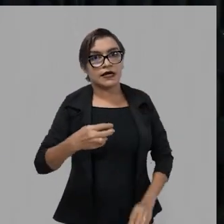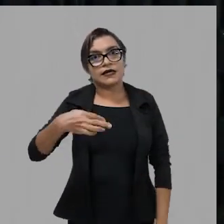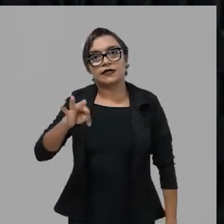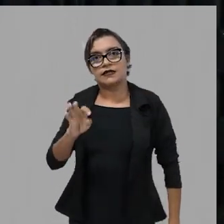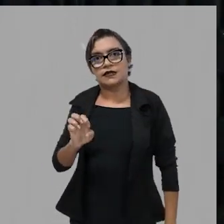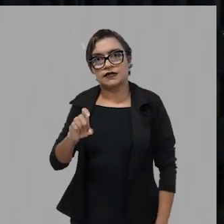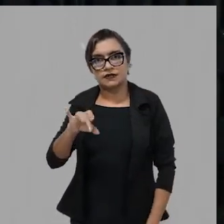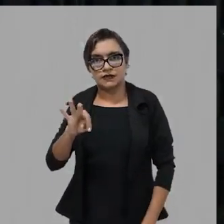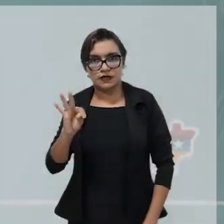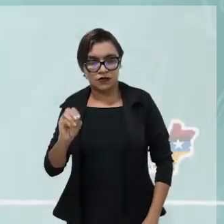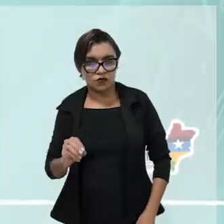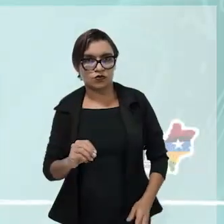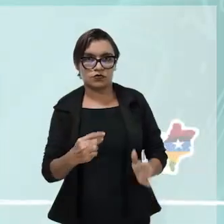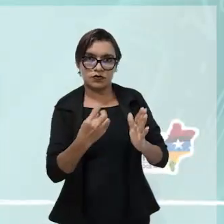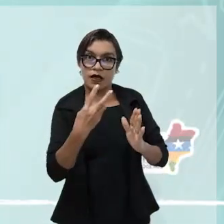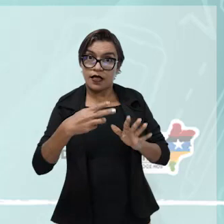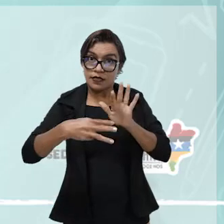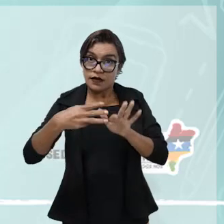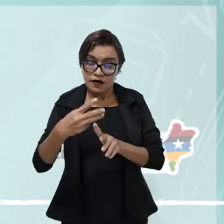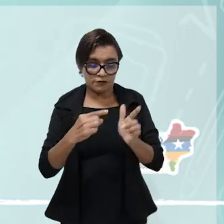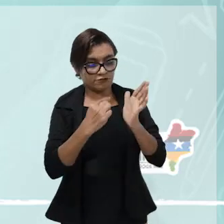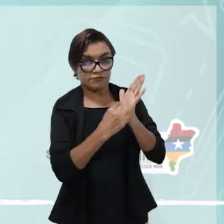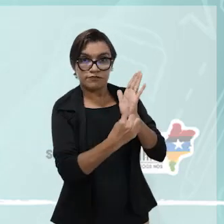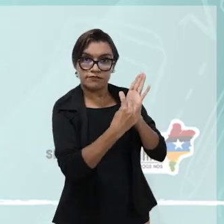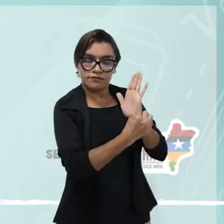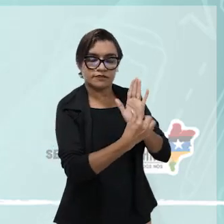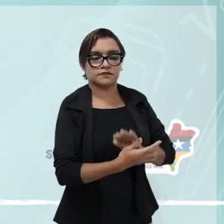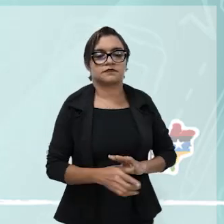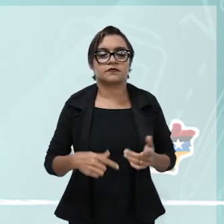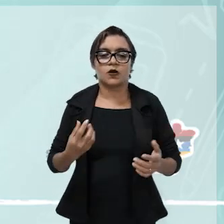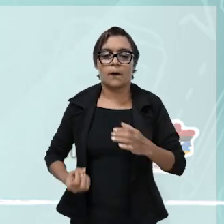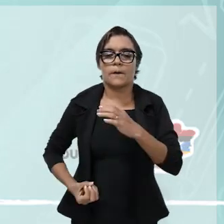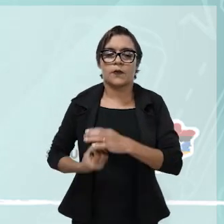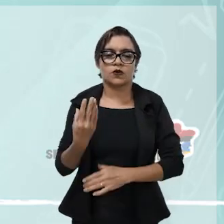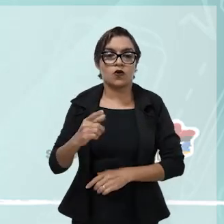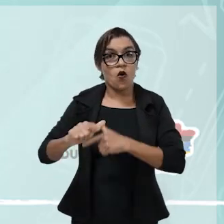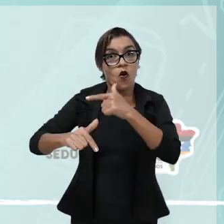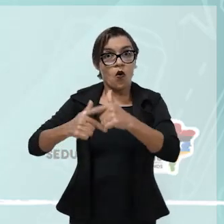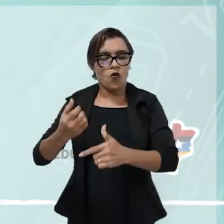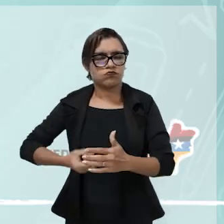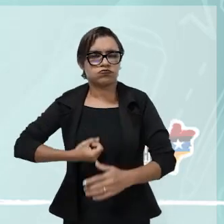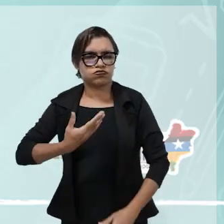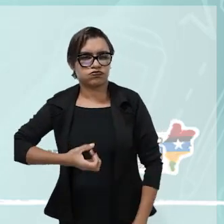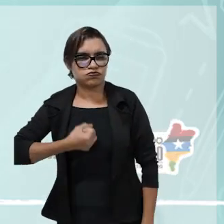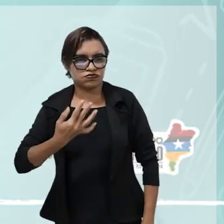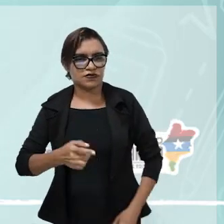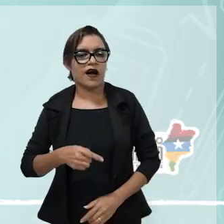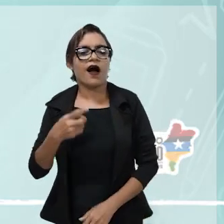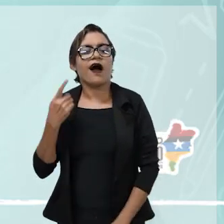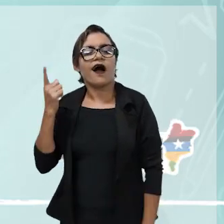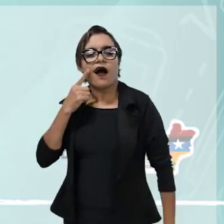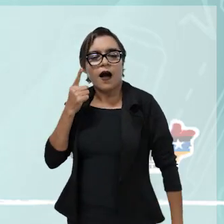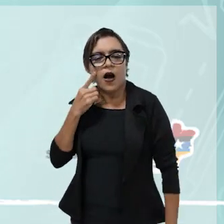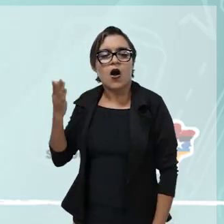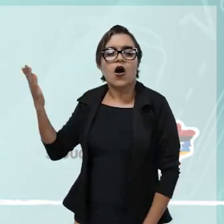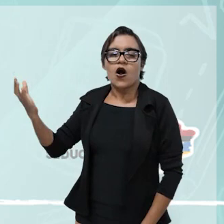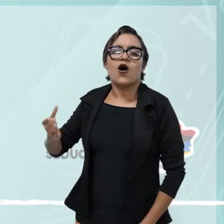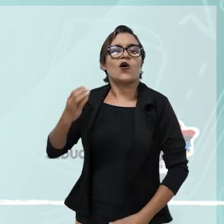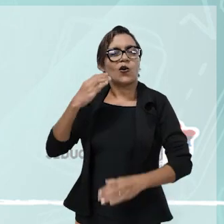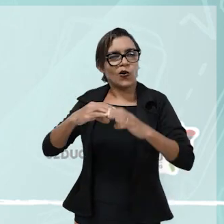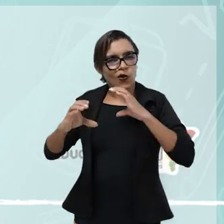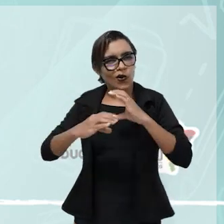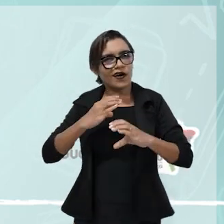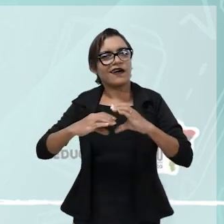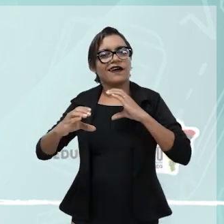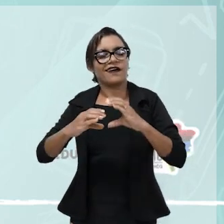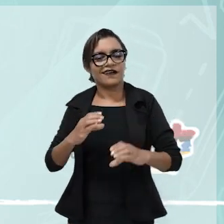Aí agora nós vamos analisar outra produção de Camões. Vocês vão, professora, eu conheço isso aí. Isso aí é aquela música lá de Legião Urbana,